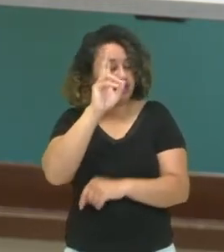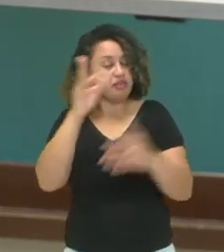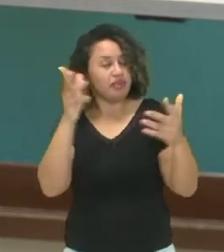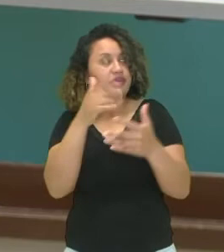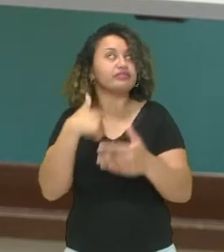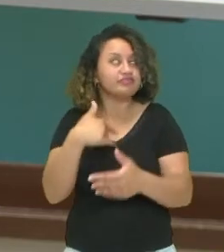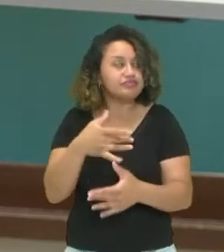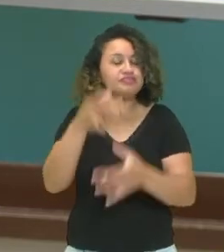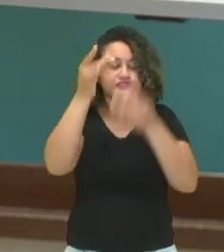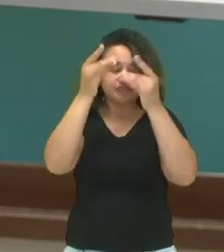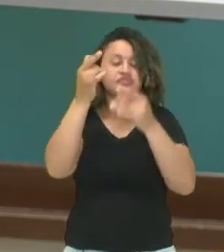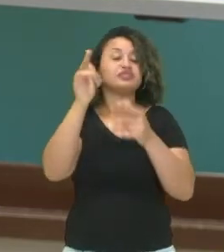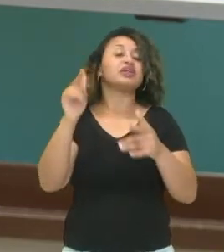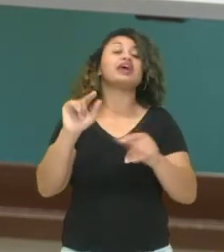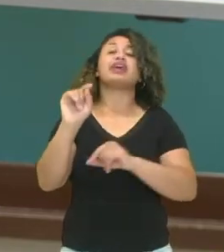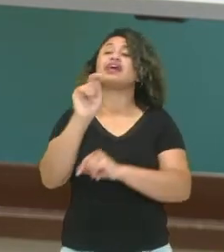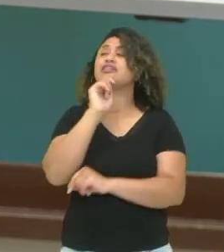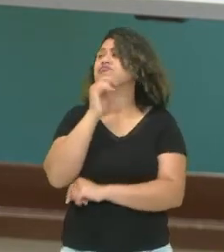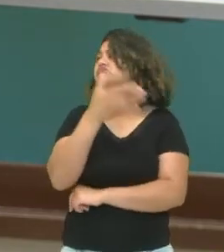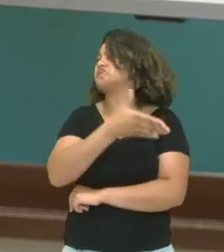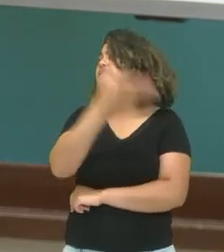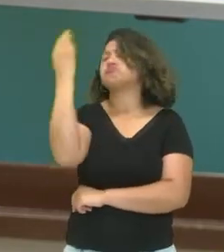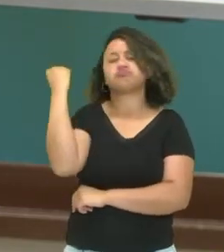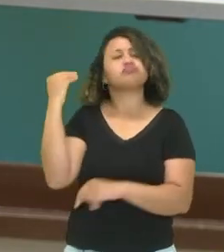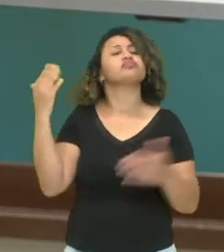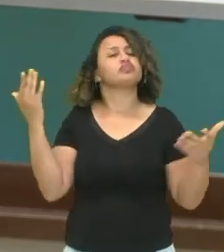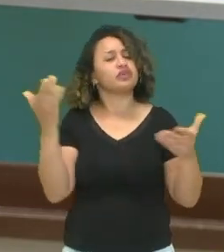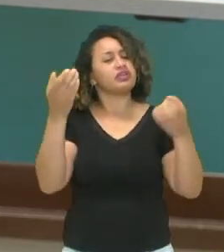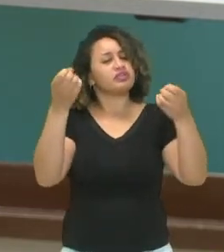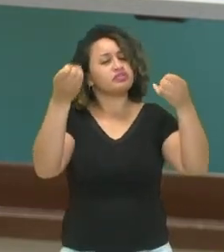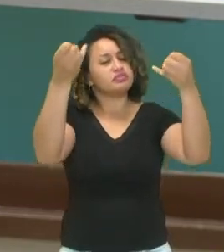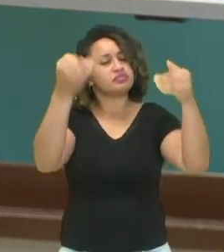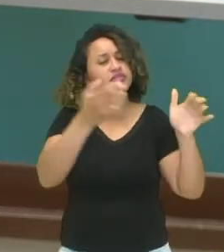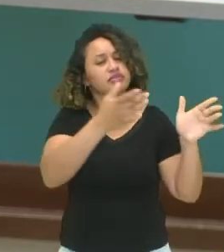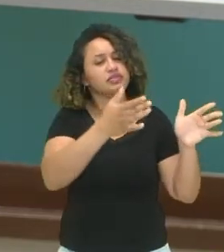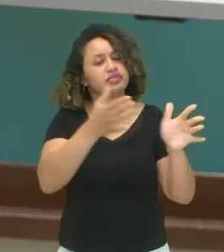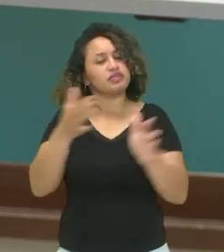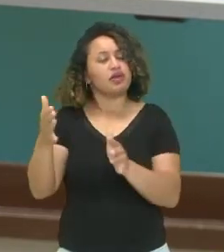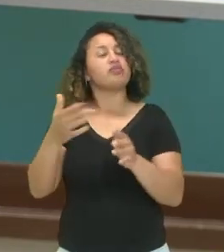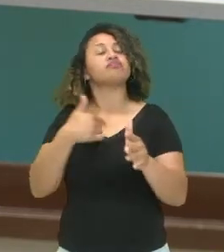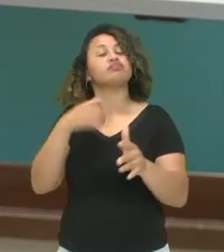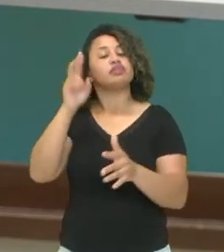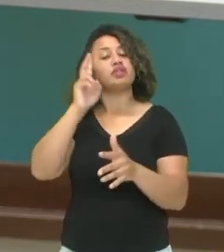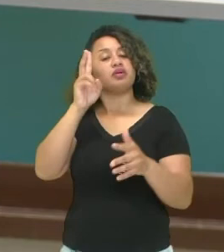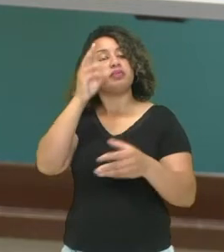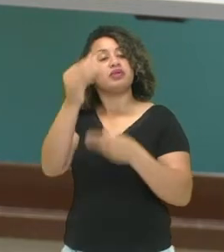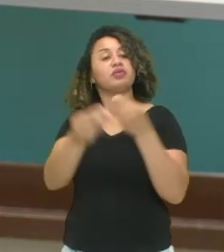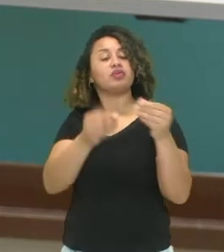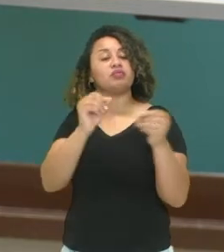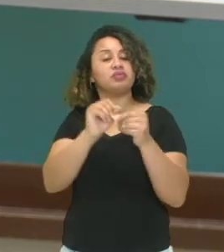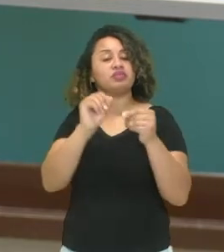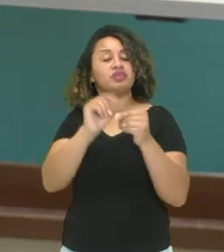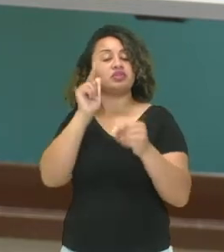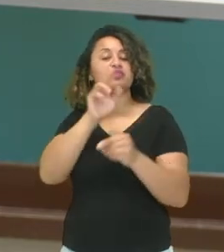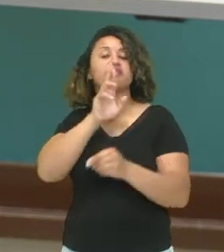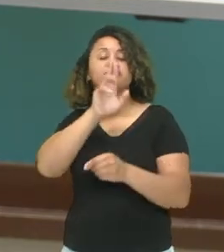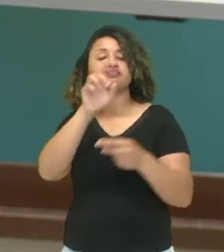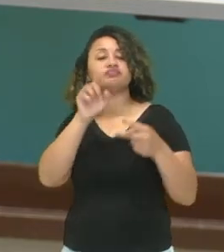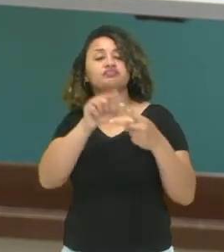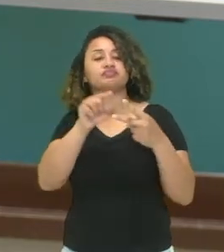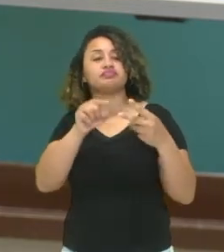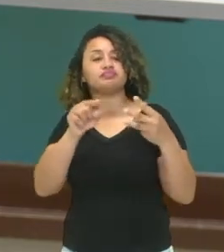reforçar. Quem não lembra, a gente vai passo a passo, lembrando cada passo para poder responder esses